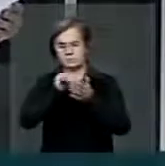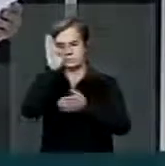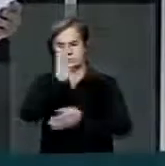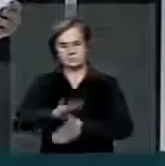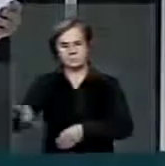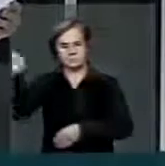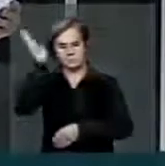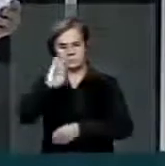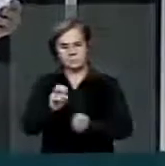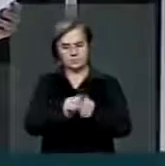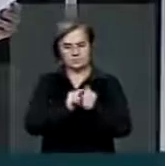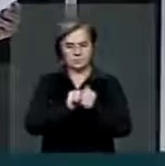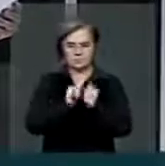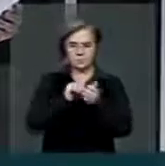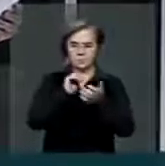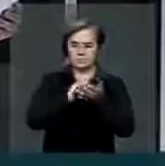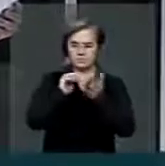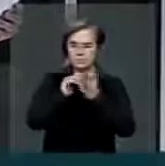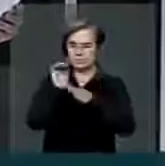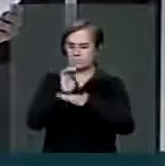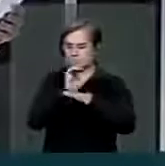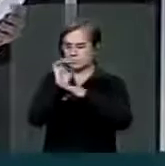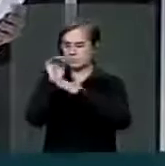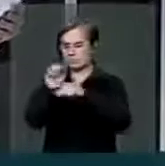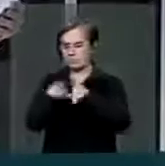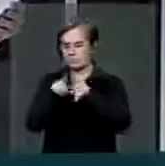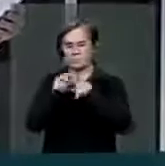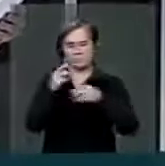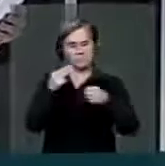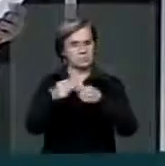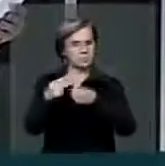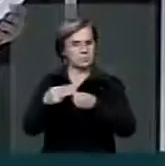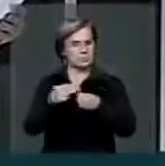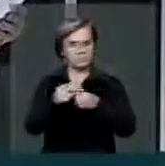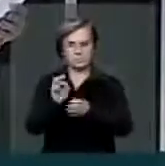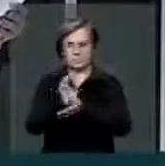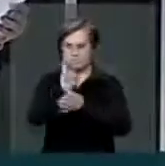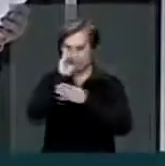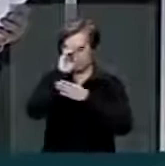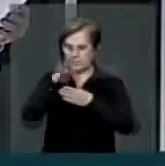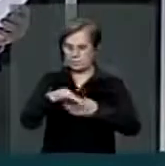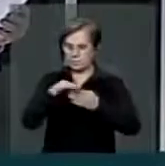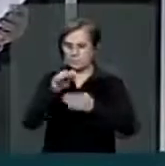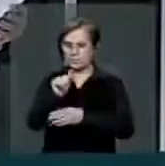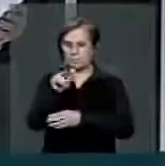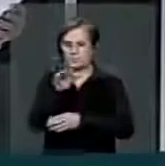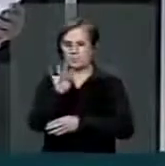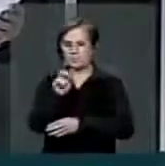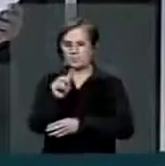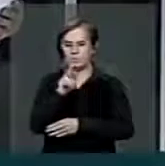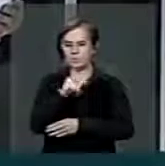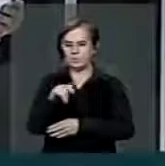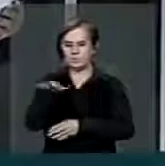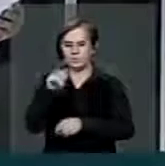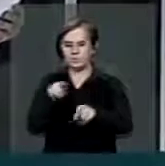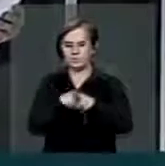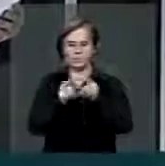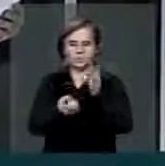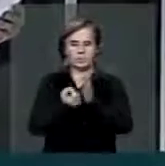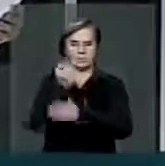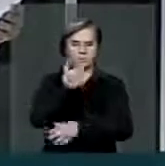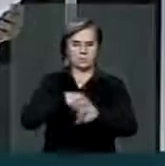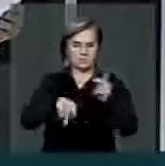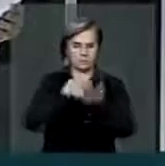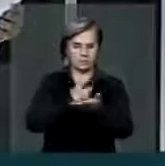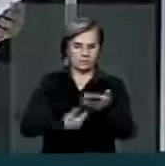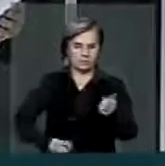equivalentes, secretários estaduais, distritais e municipais, dirigentes de autarquias, fundações públicas, empresas públicas